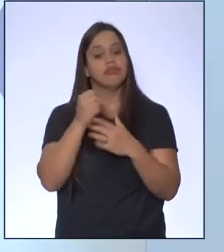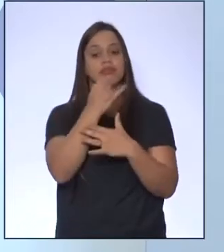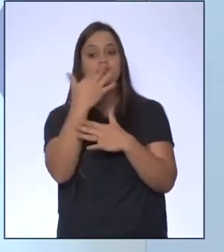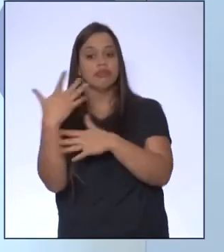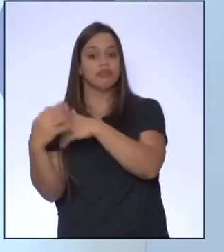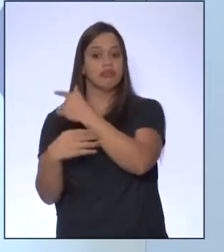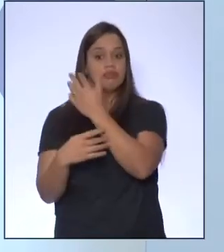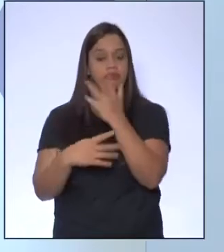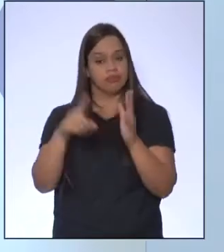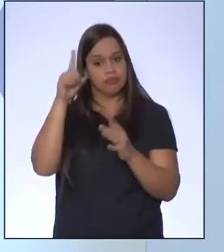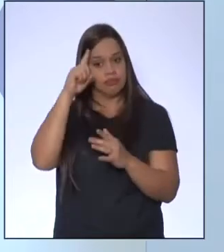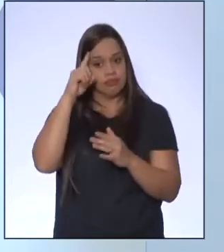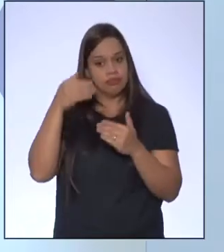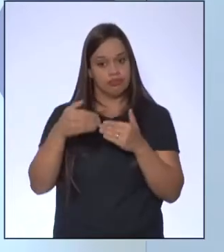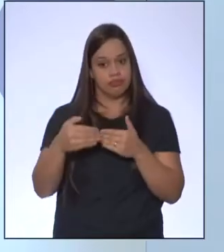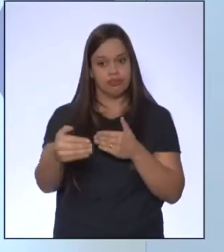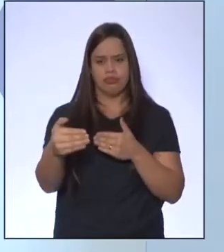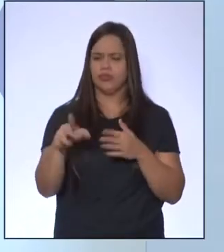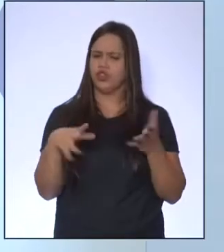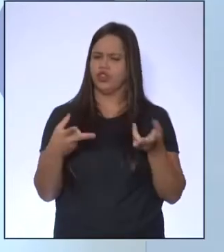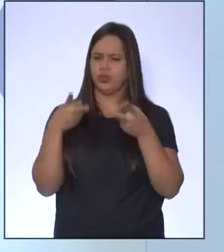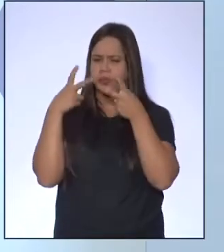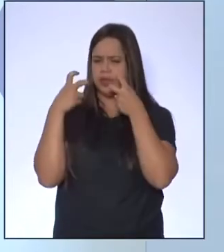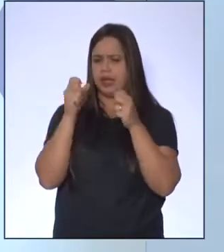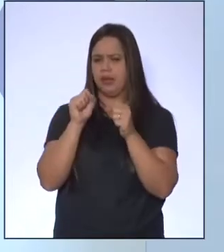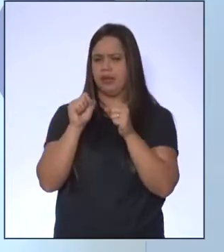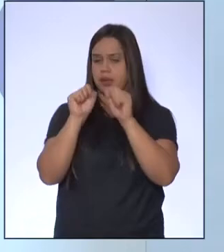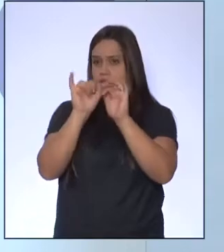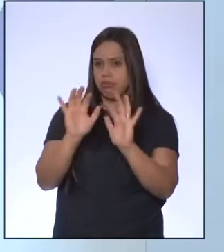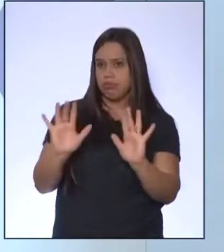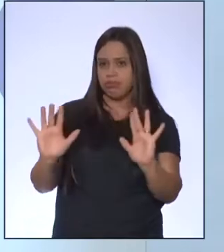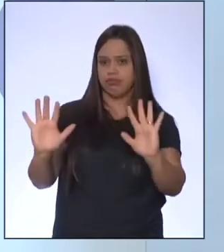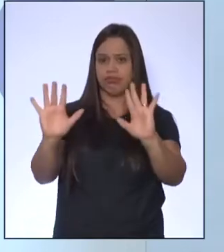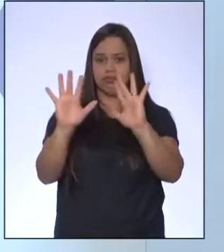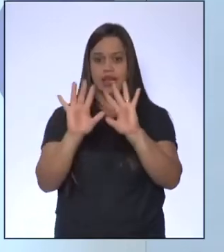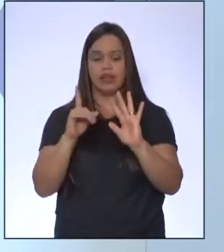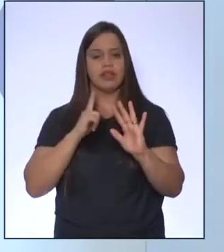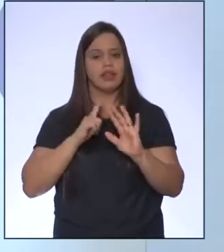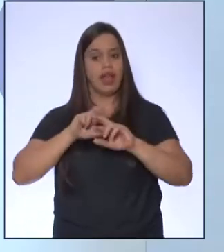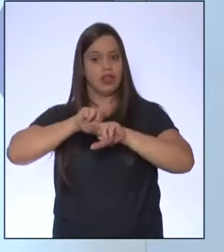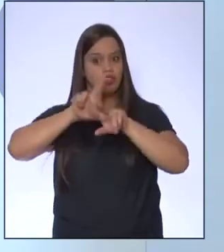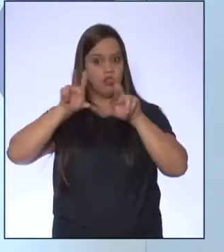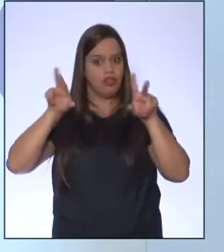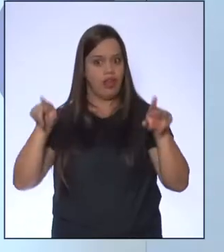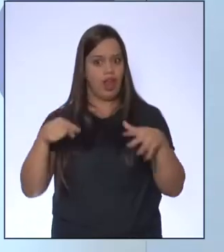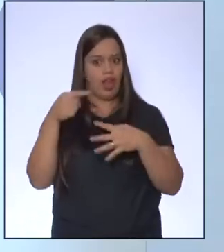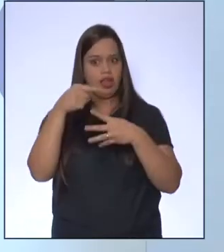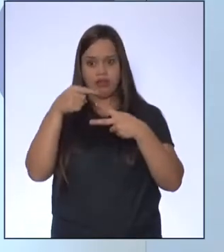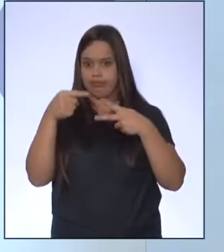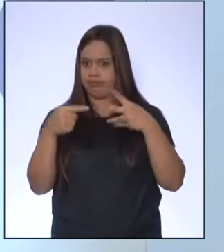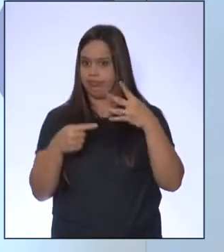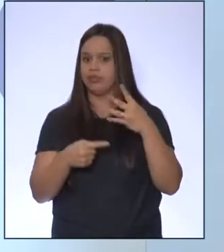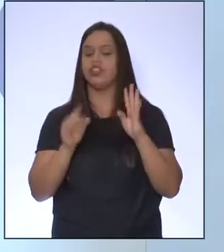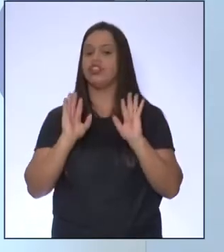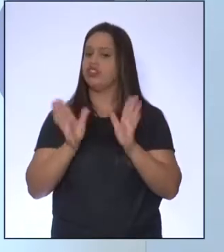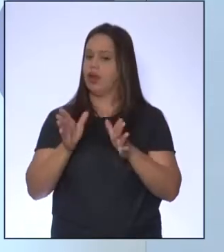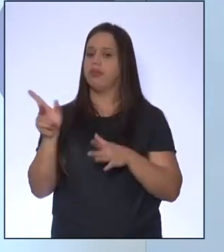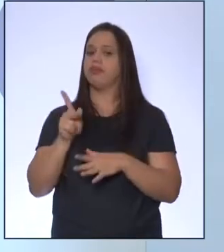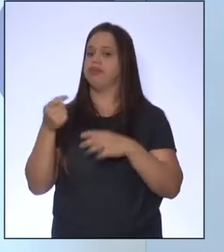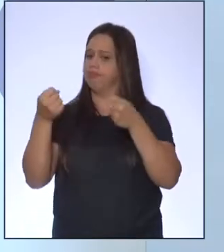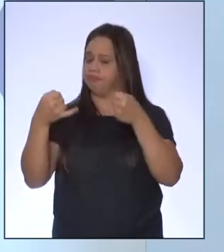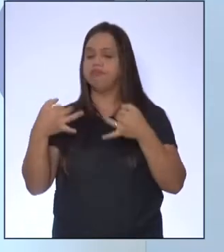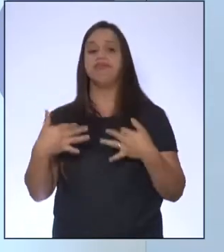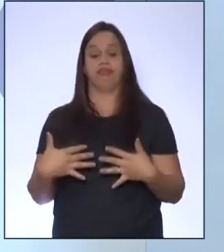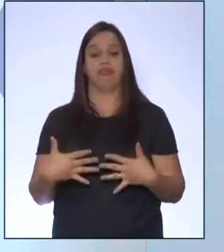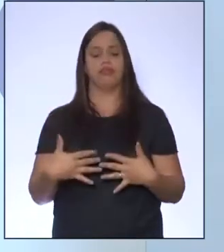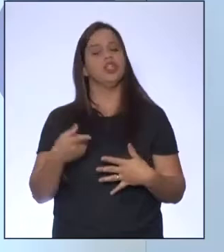paisagens cotidianas. Quando nós temos uma paisagem, nós temos diferentes elementos, como a professora citou no vídeo.